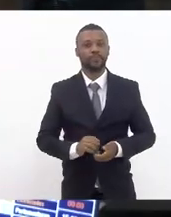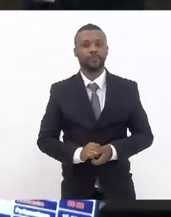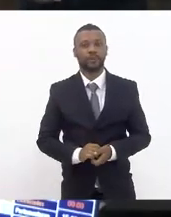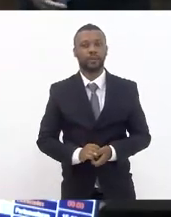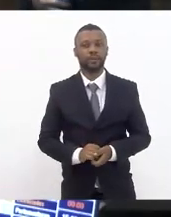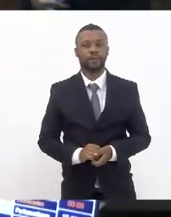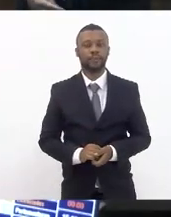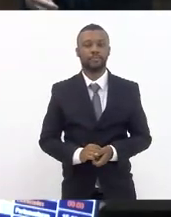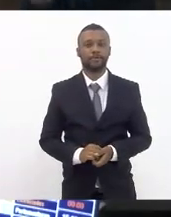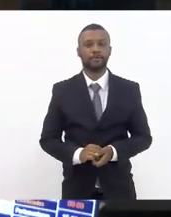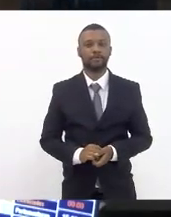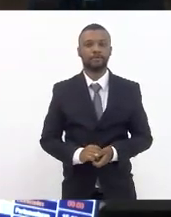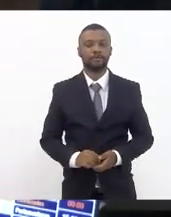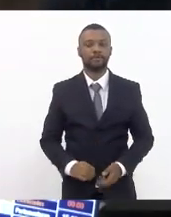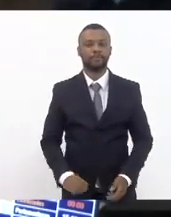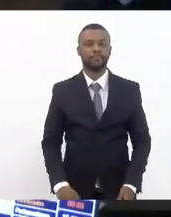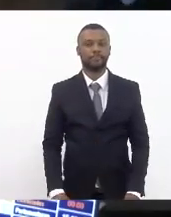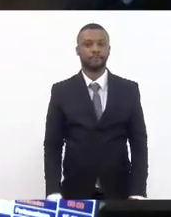eu